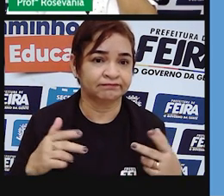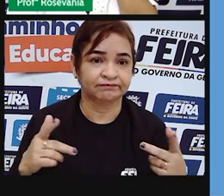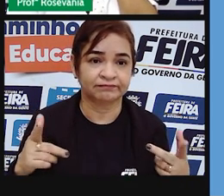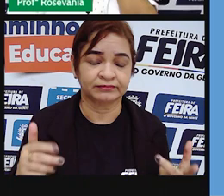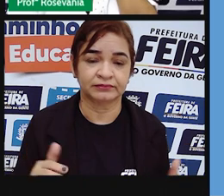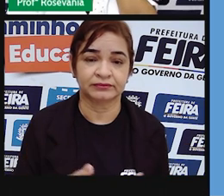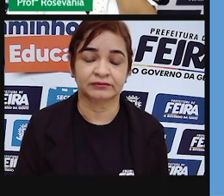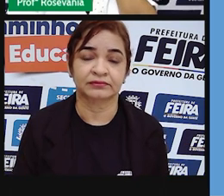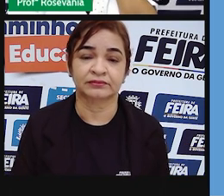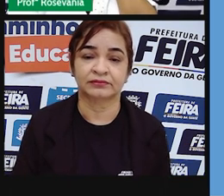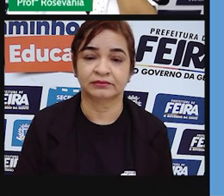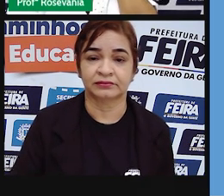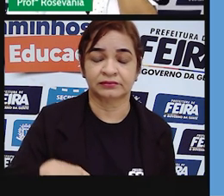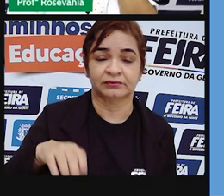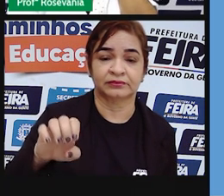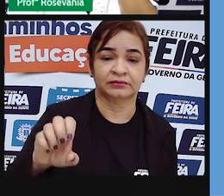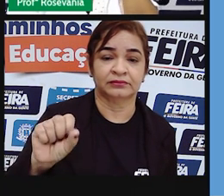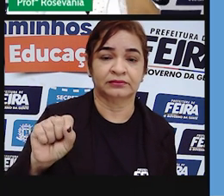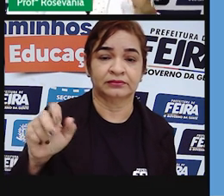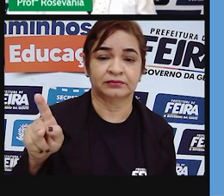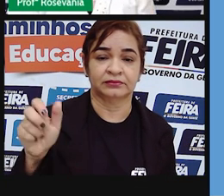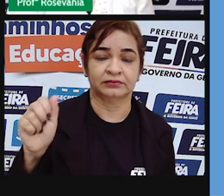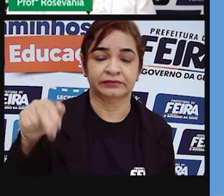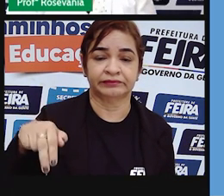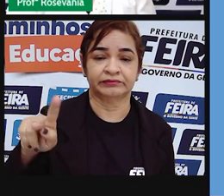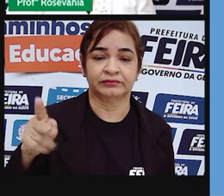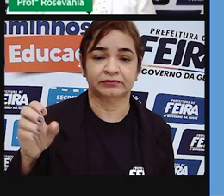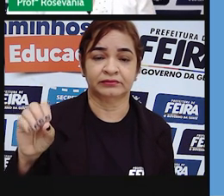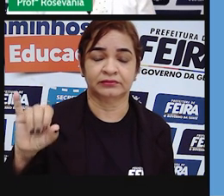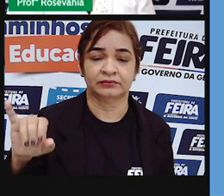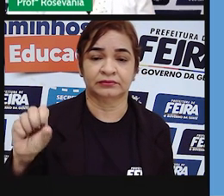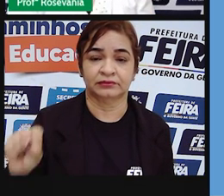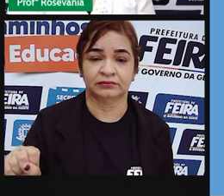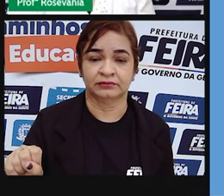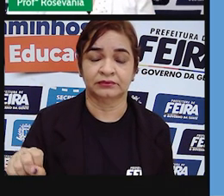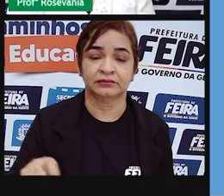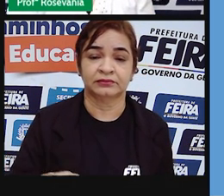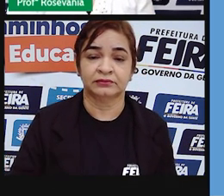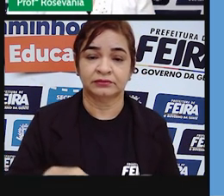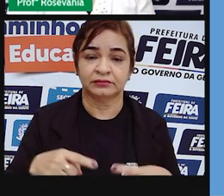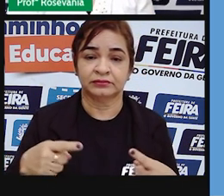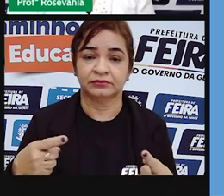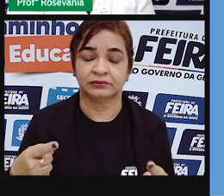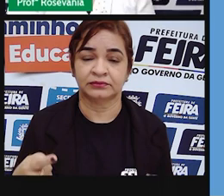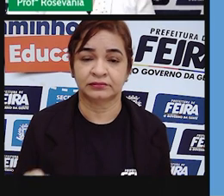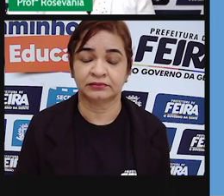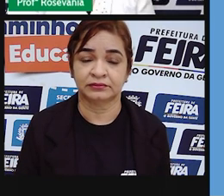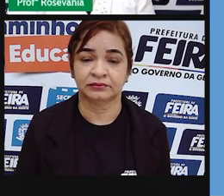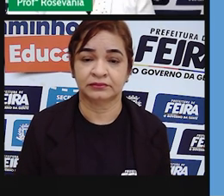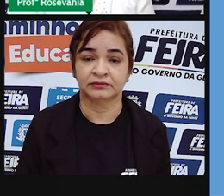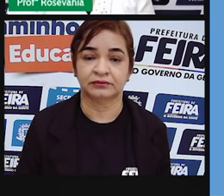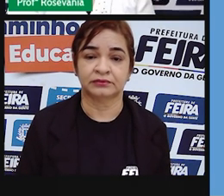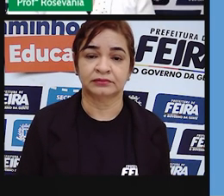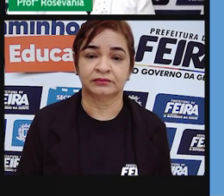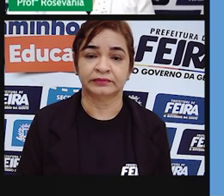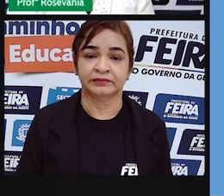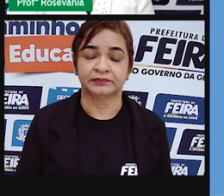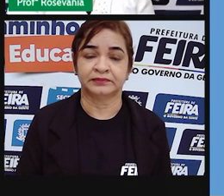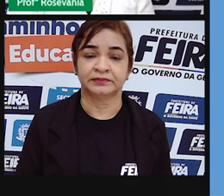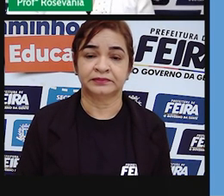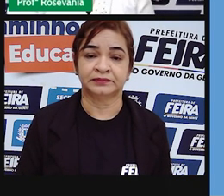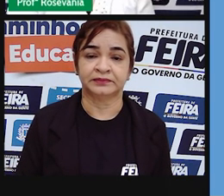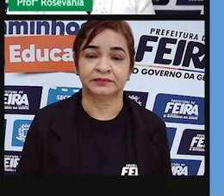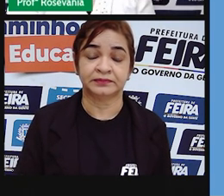mas né comparado com os outros né Tem um certo destaque Mas em compensação a gente fica aqui nesse isso né